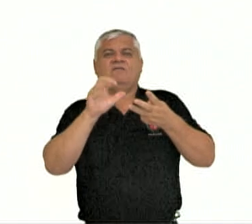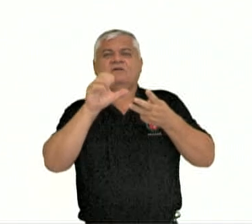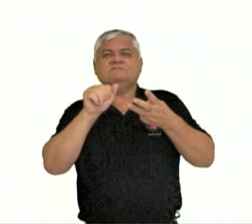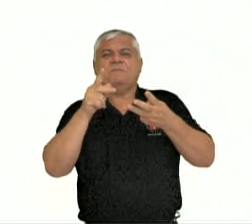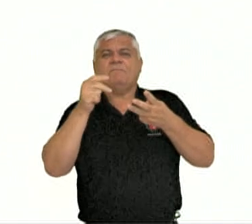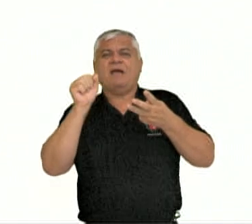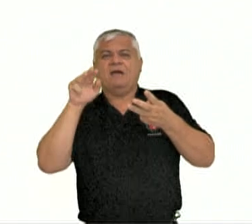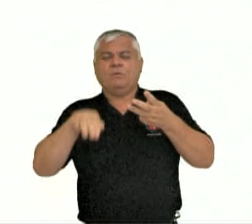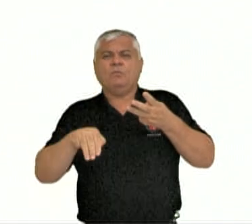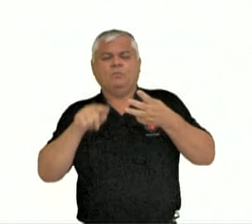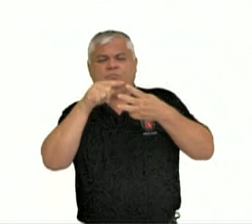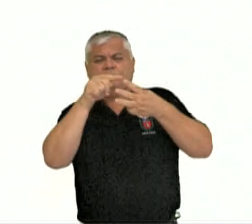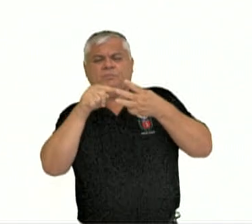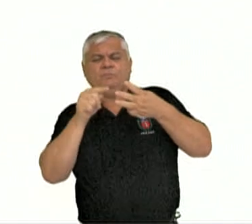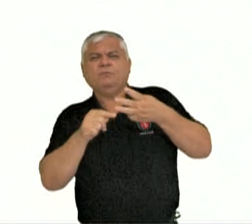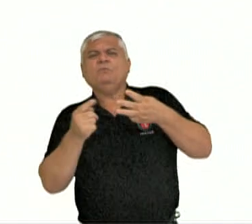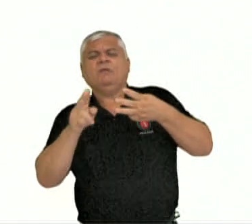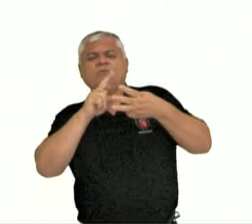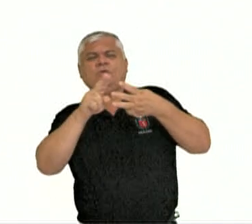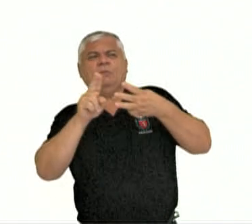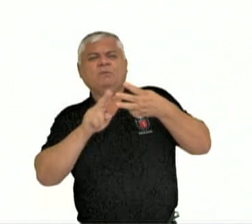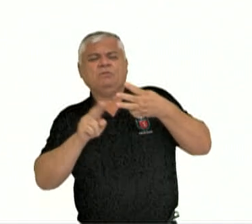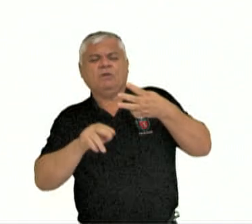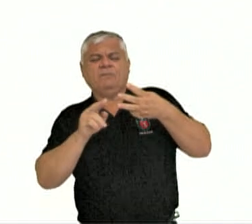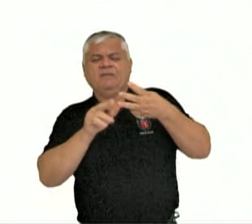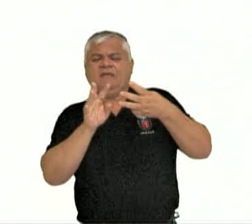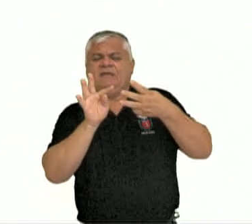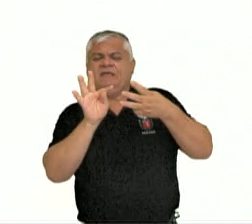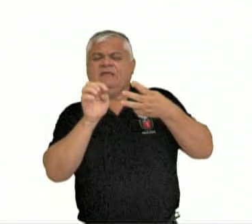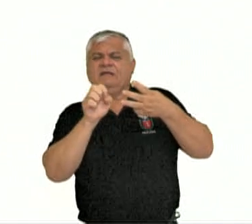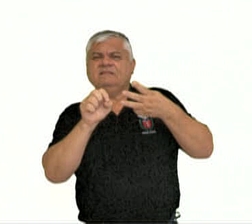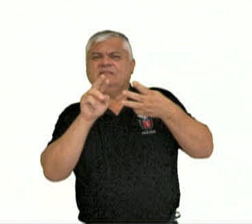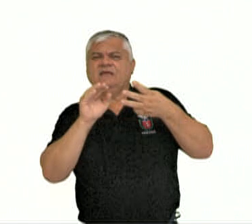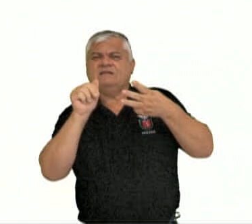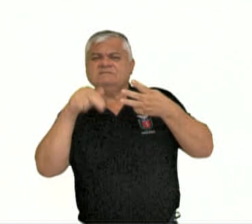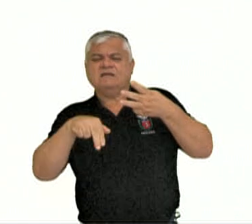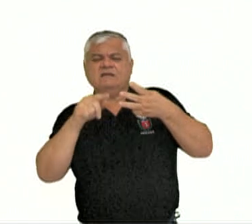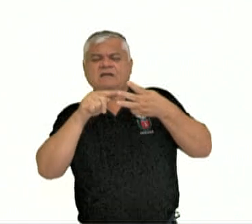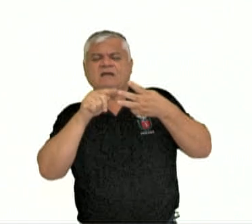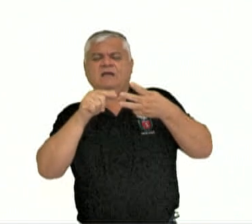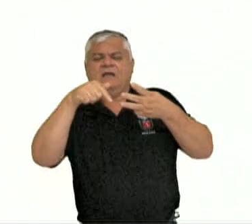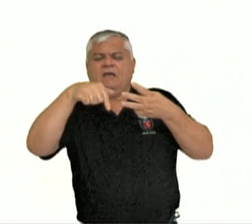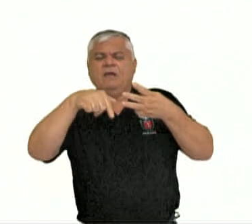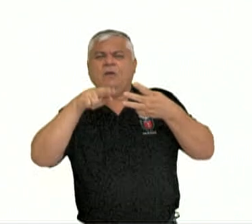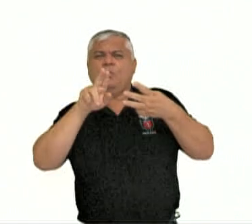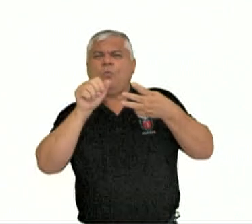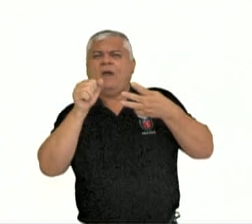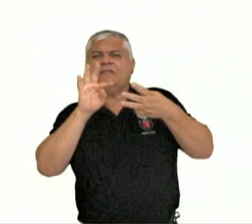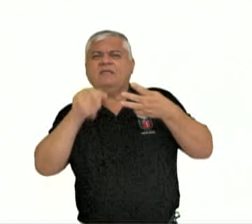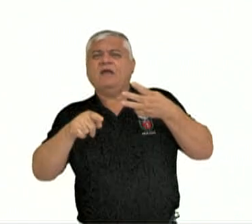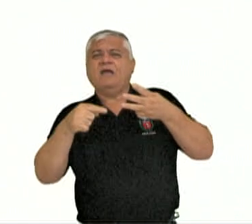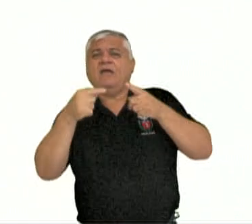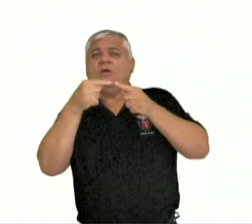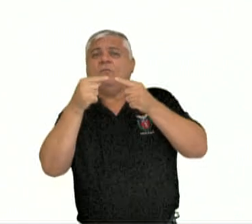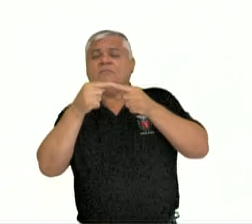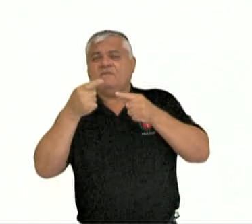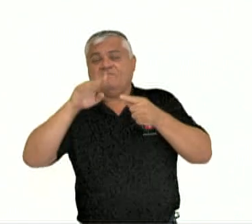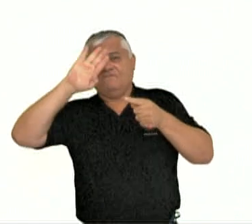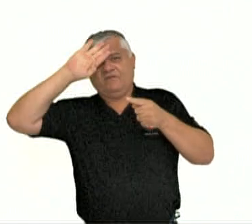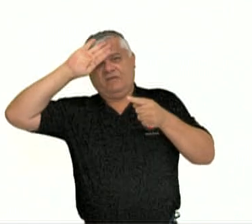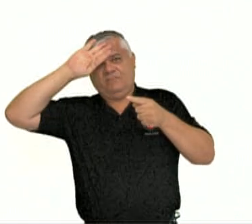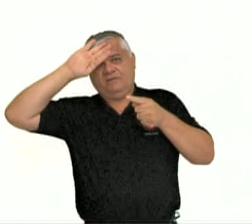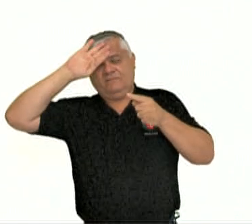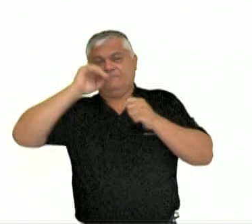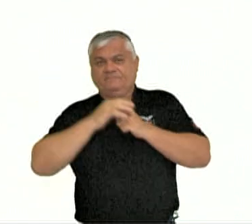maligna. O que seriam esses nomes, terçã e quartã? Está relacionado com a febre. Então, quando é